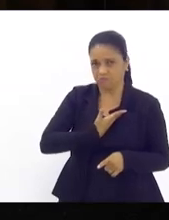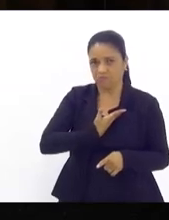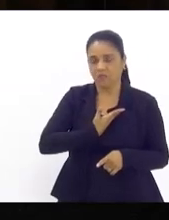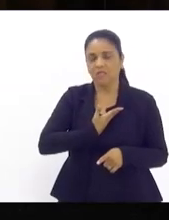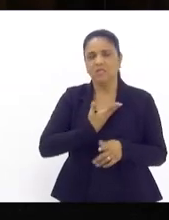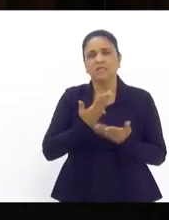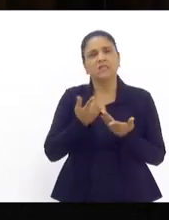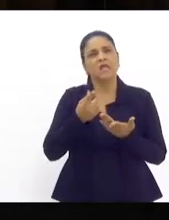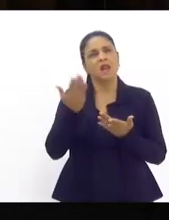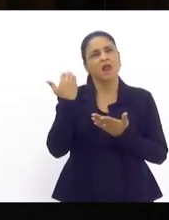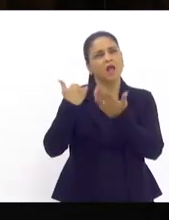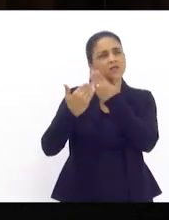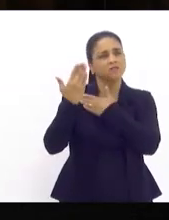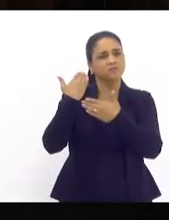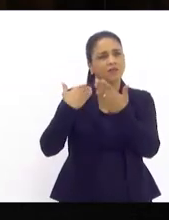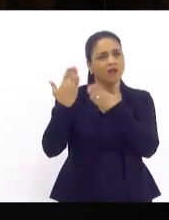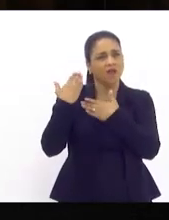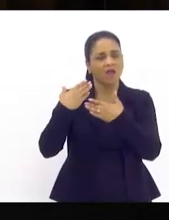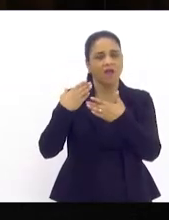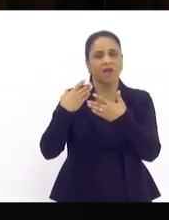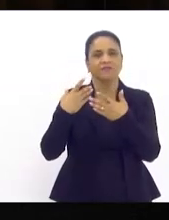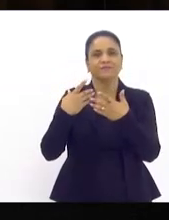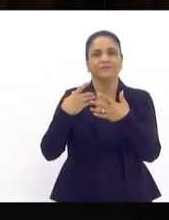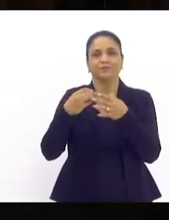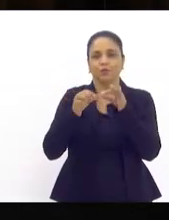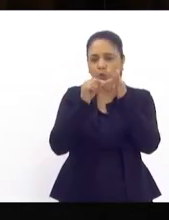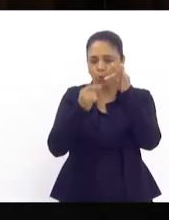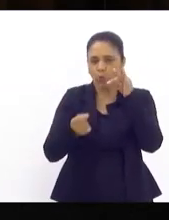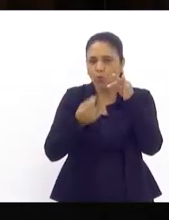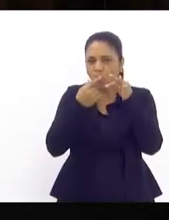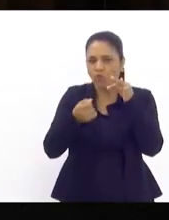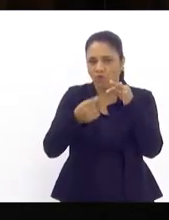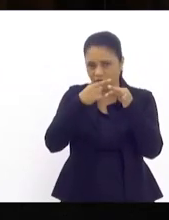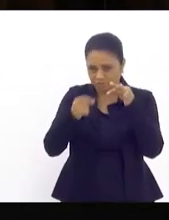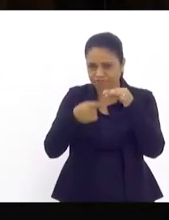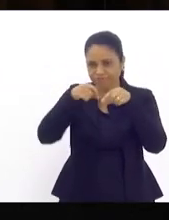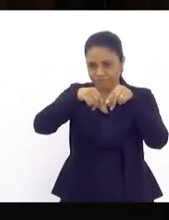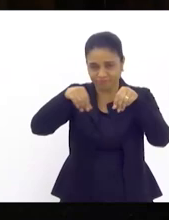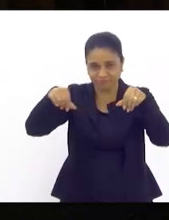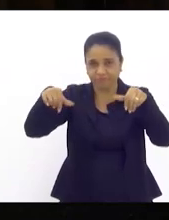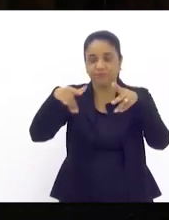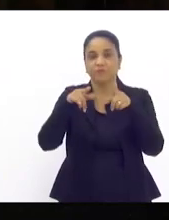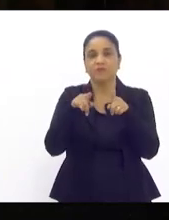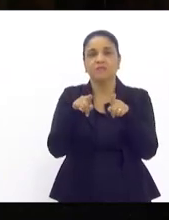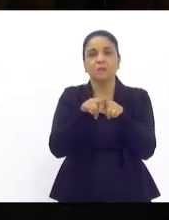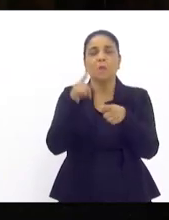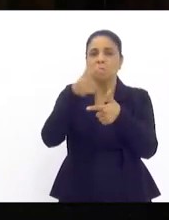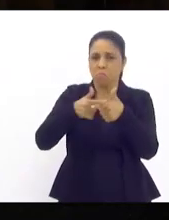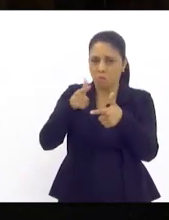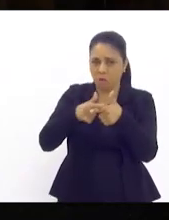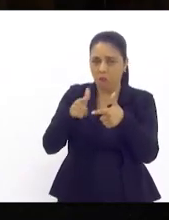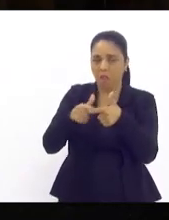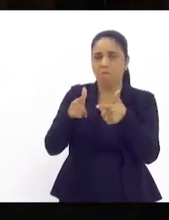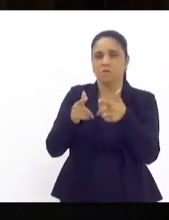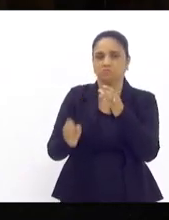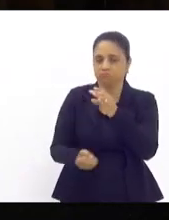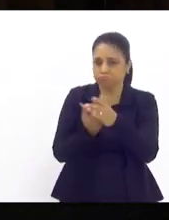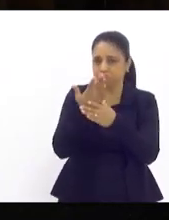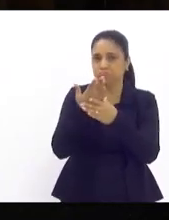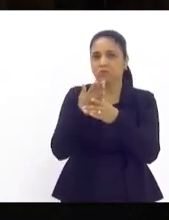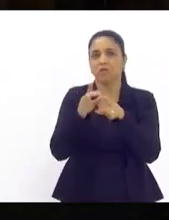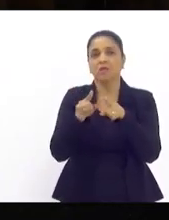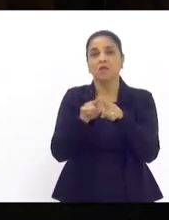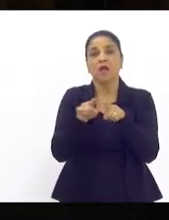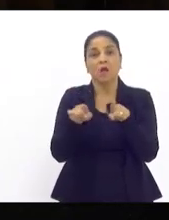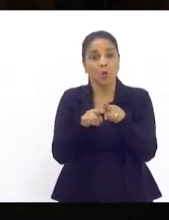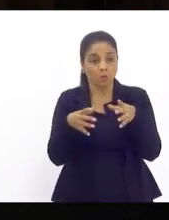vinícolas lá no Rio Grande do Sul apareceu-se o problema com as vinícolas, passaram a ter agora um